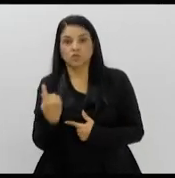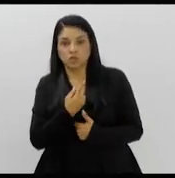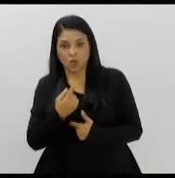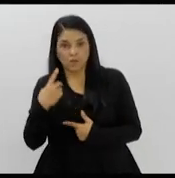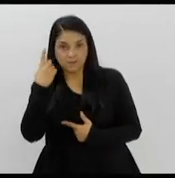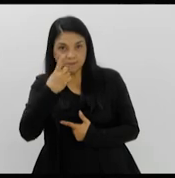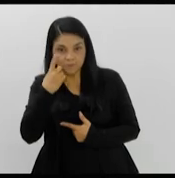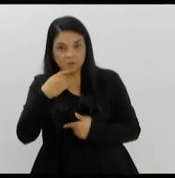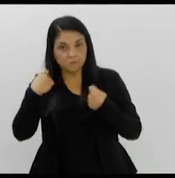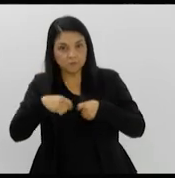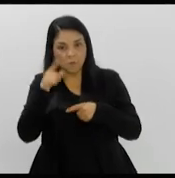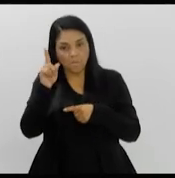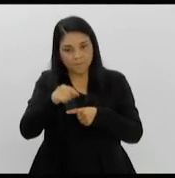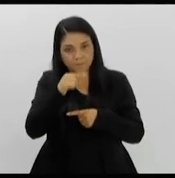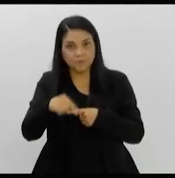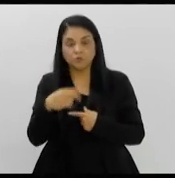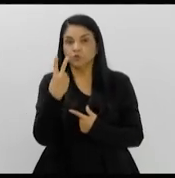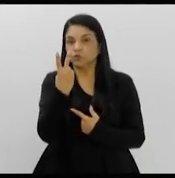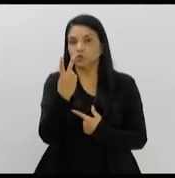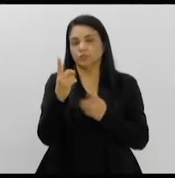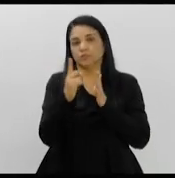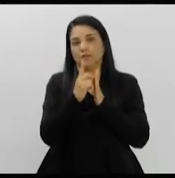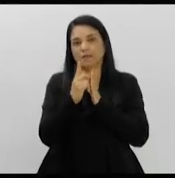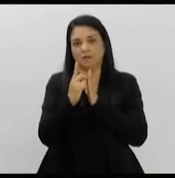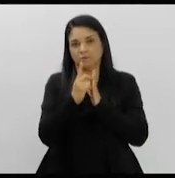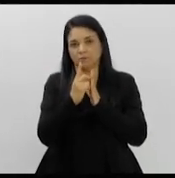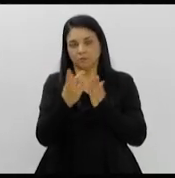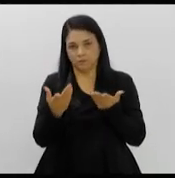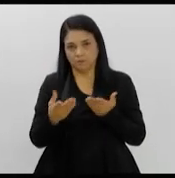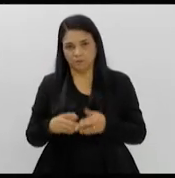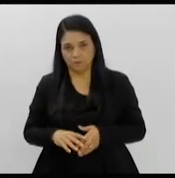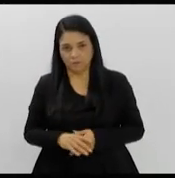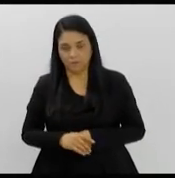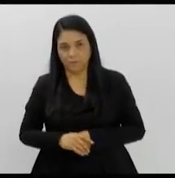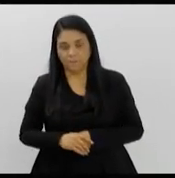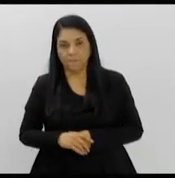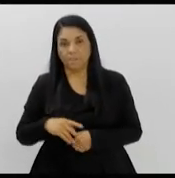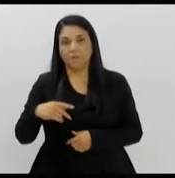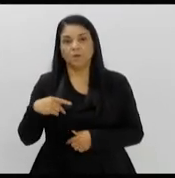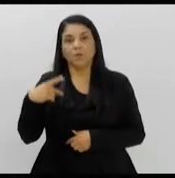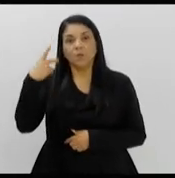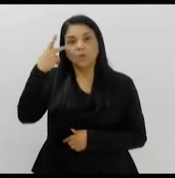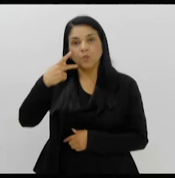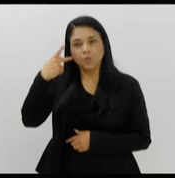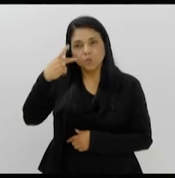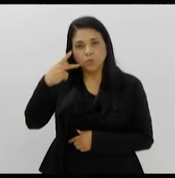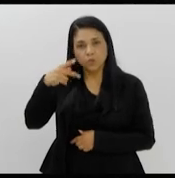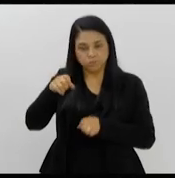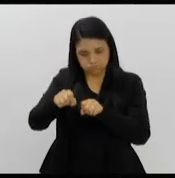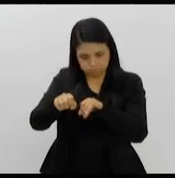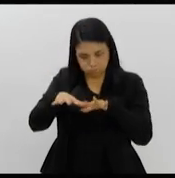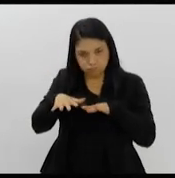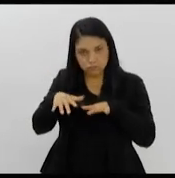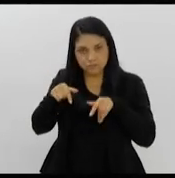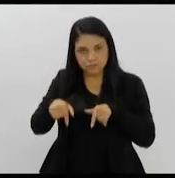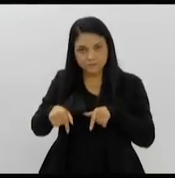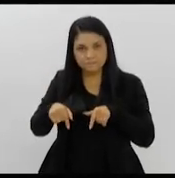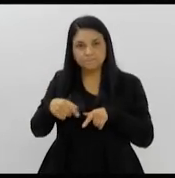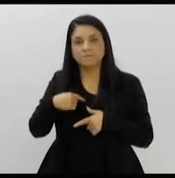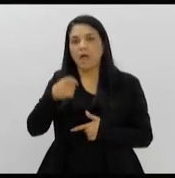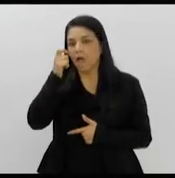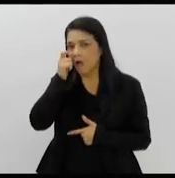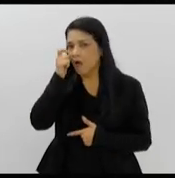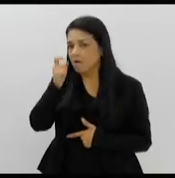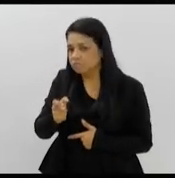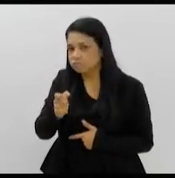coisa fica Clara senhora Presidente O parlamento tá atento